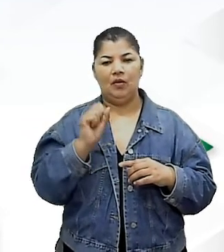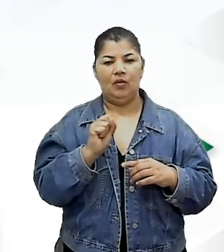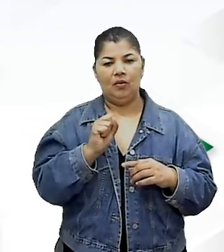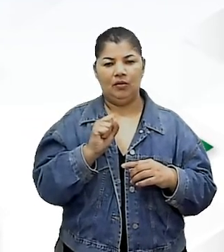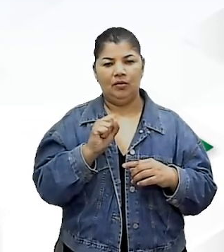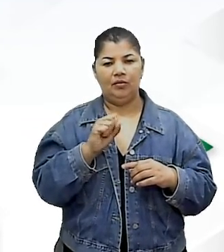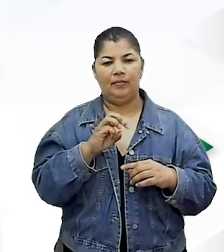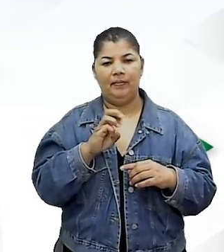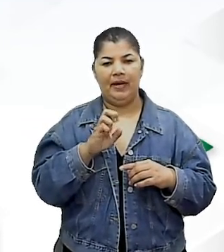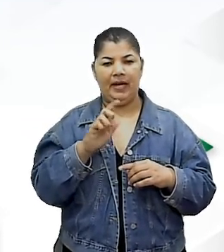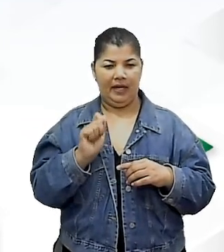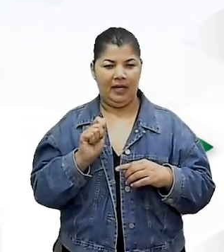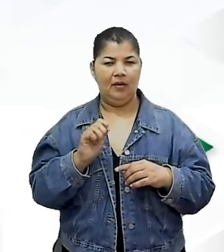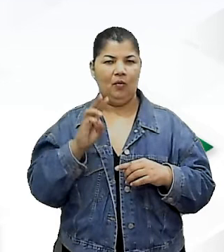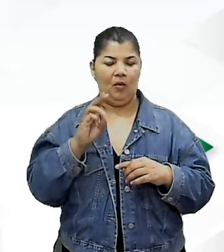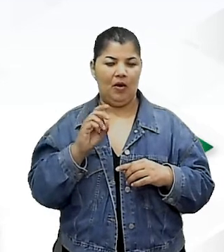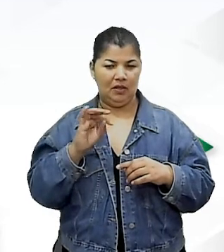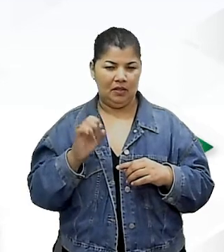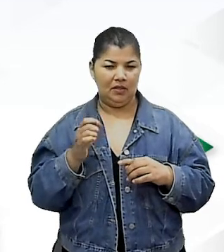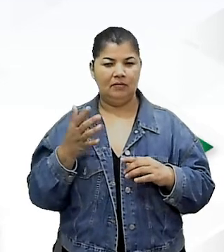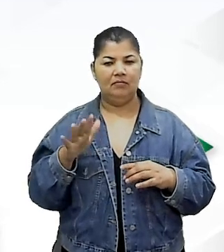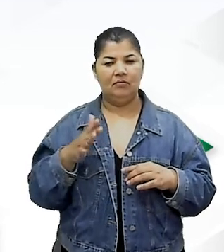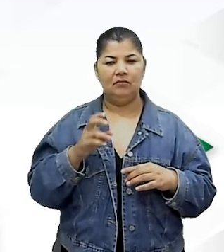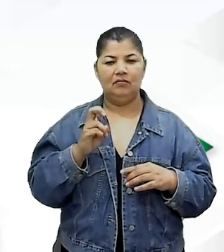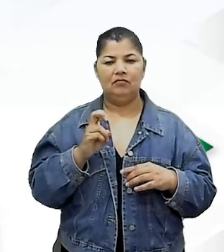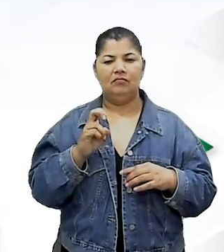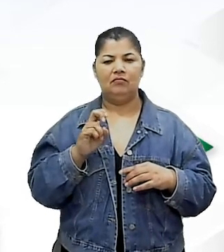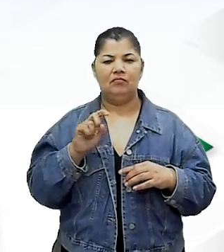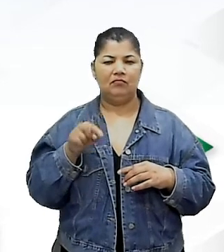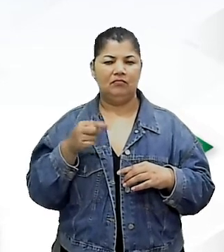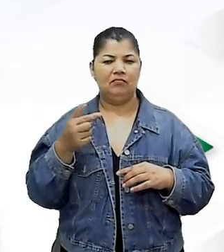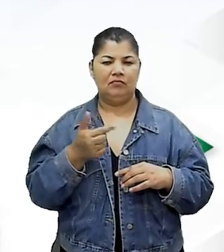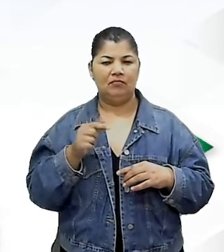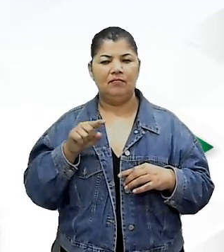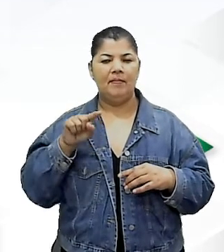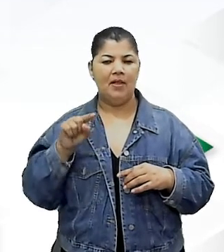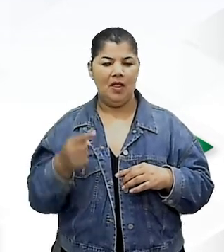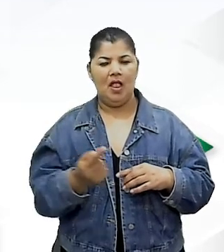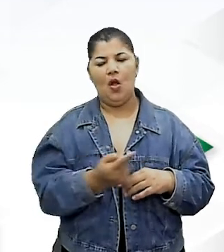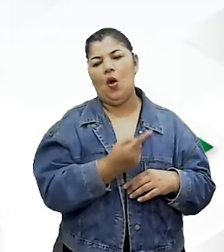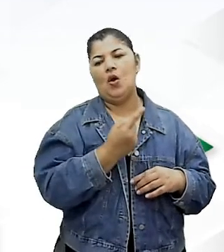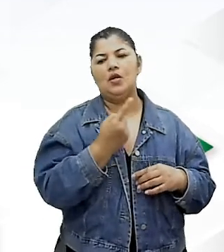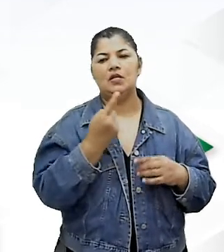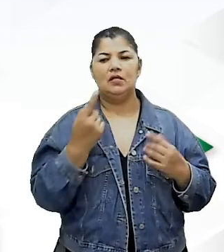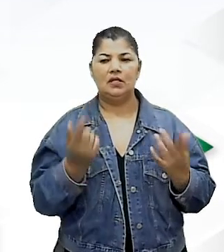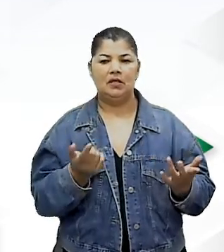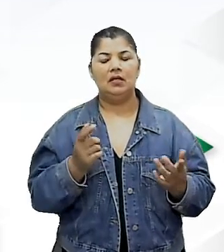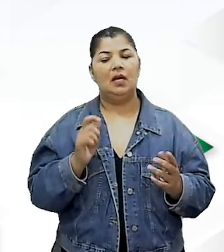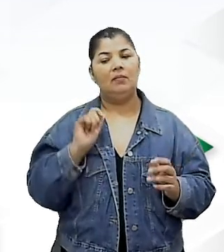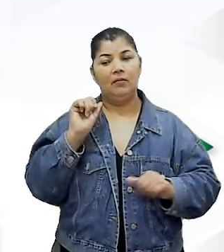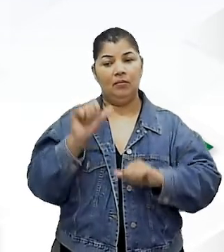aproximadamente 5,2 milhões de quilowatts-hora. Transforma esse valor, 5,2